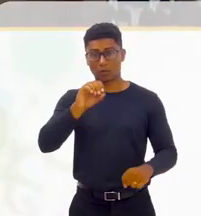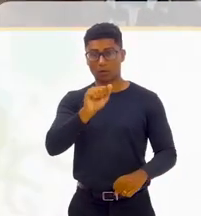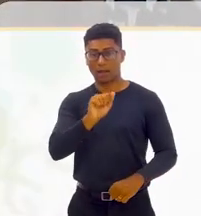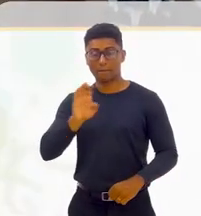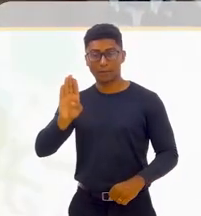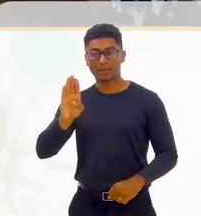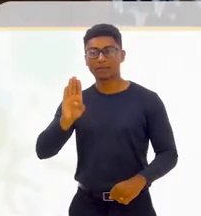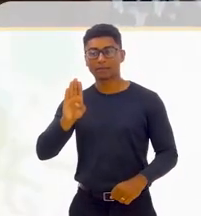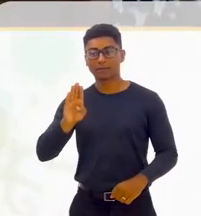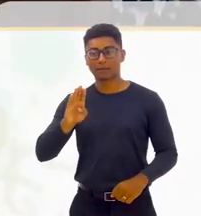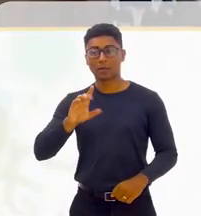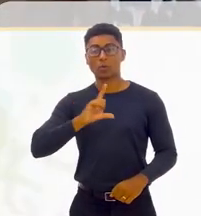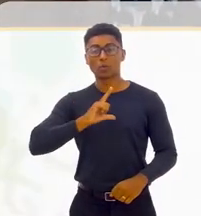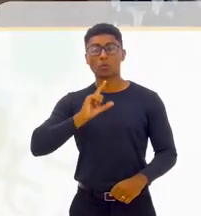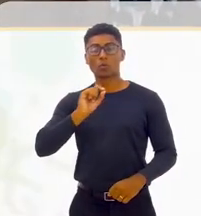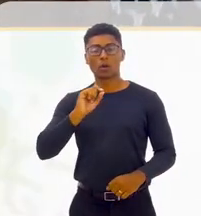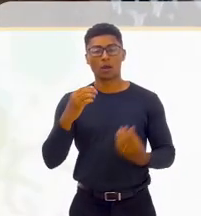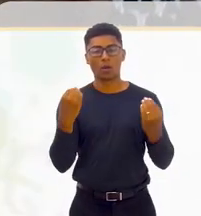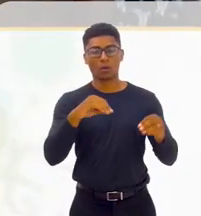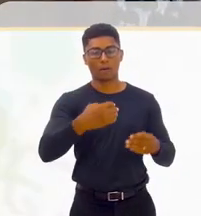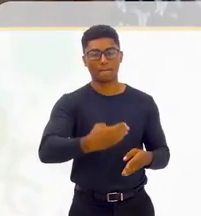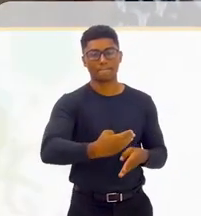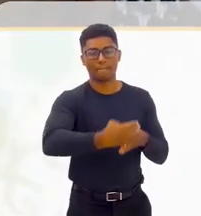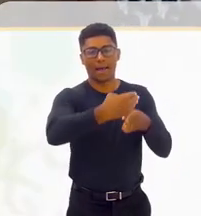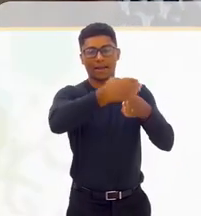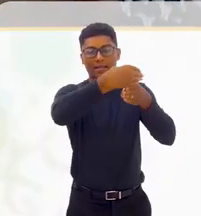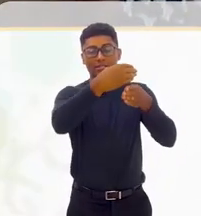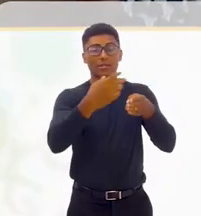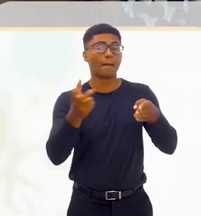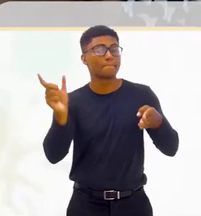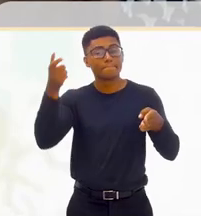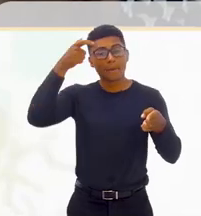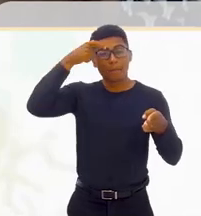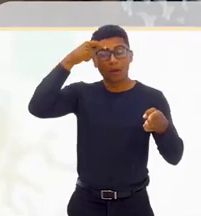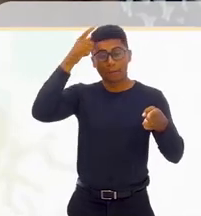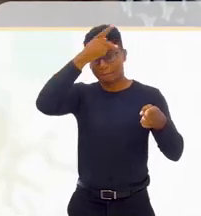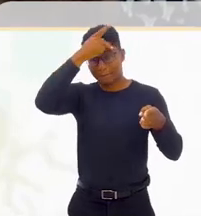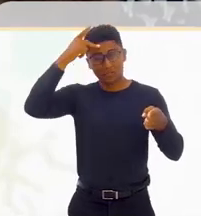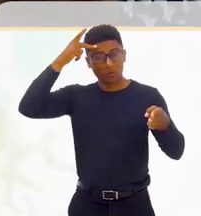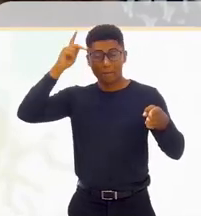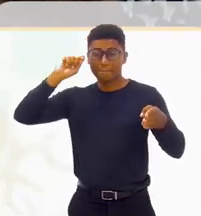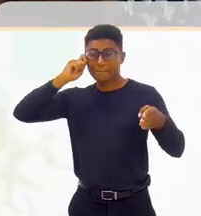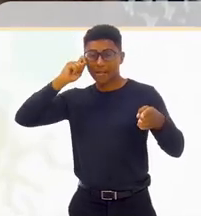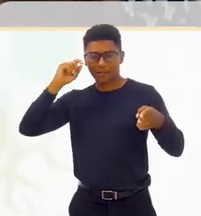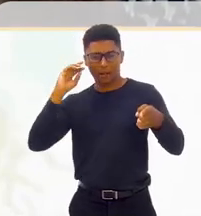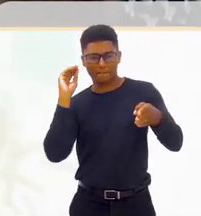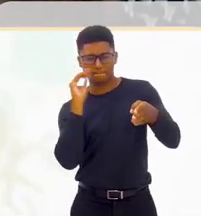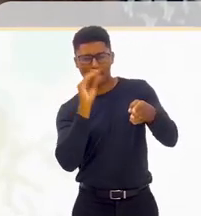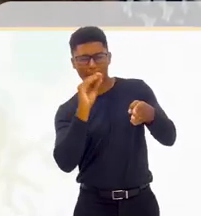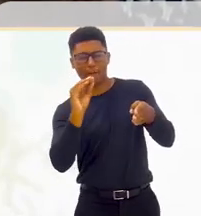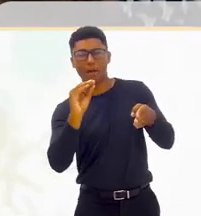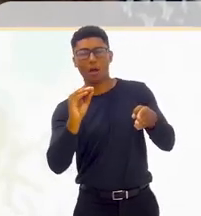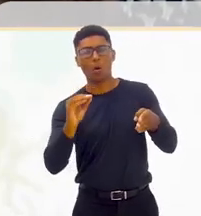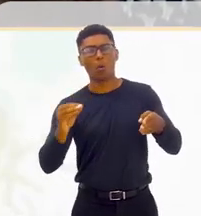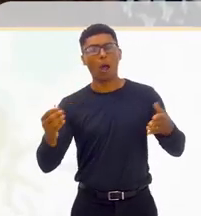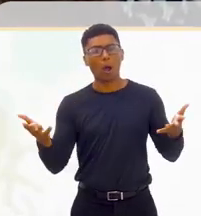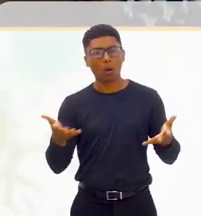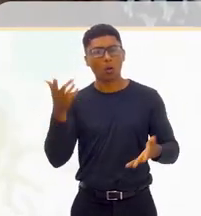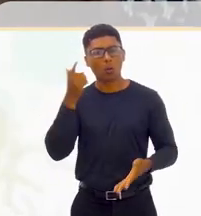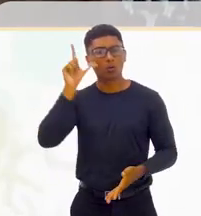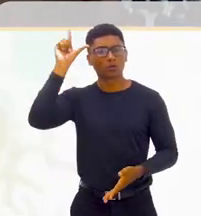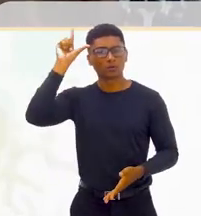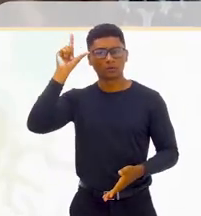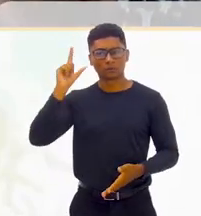tem uma parede de memória com cinco pessoas pretas. Isso é inédito. É uma articulação da advocacia preta Nossa.